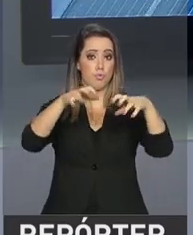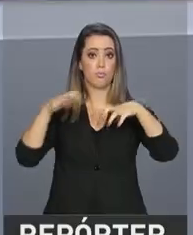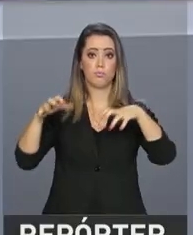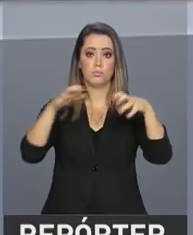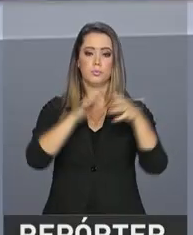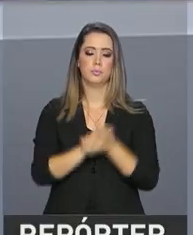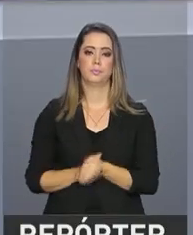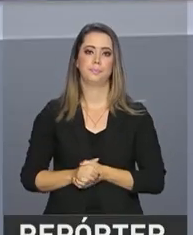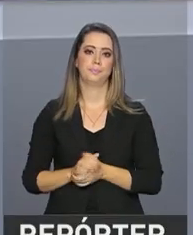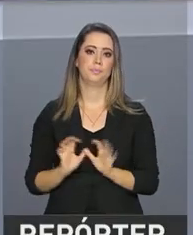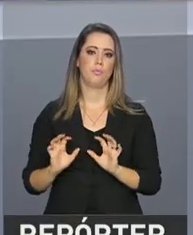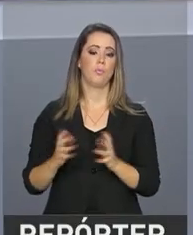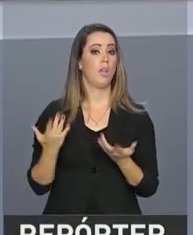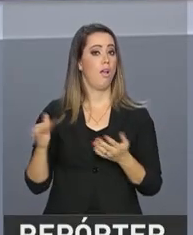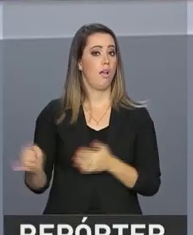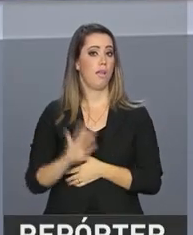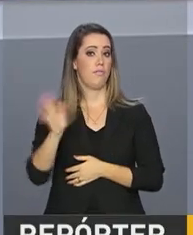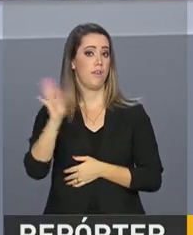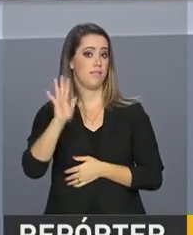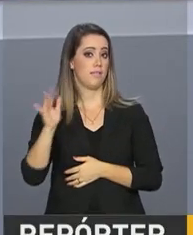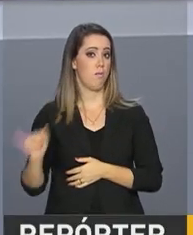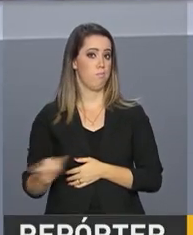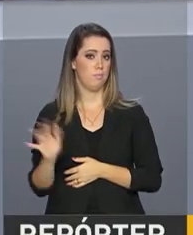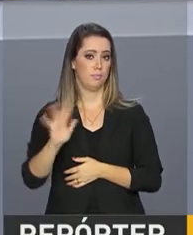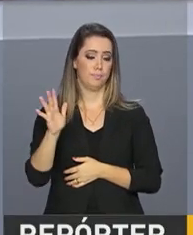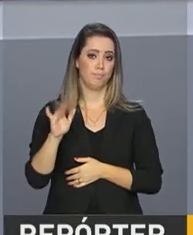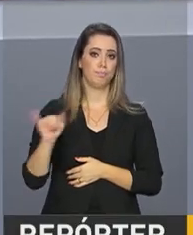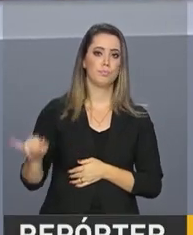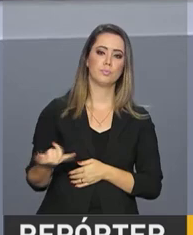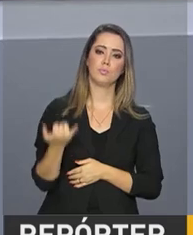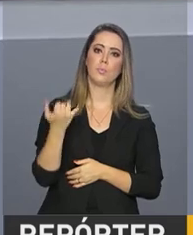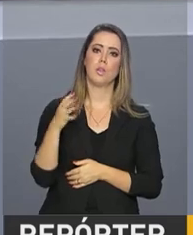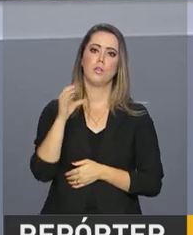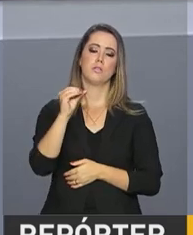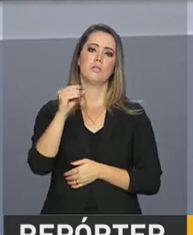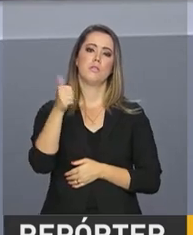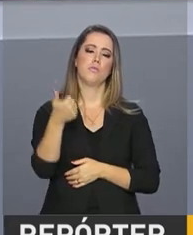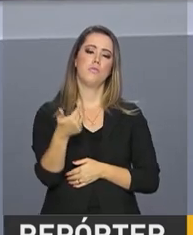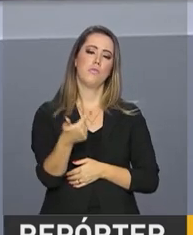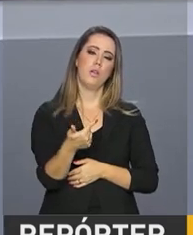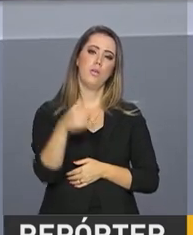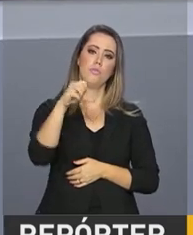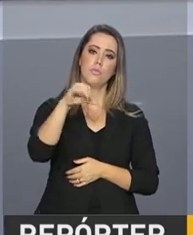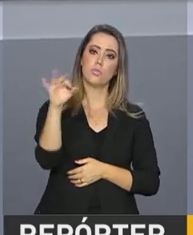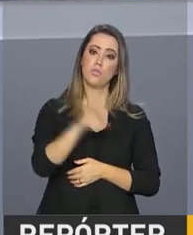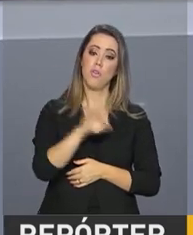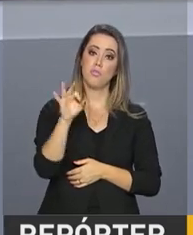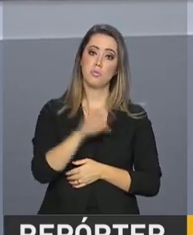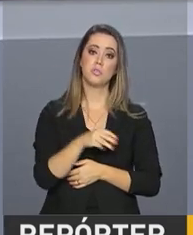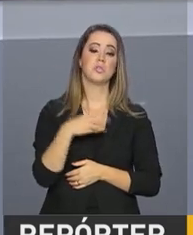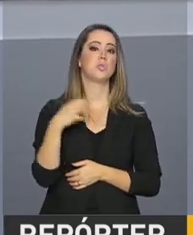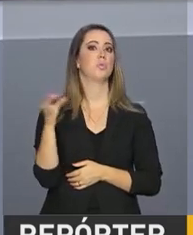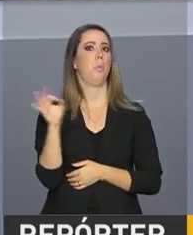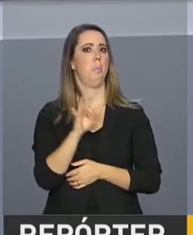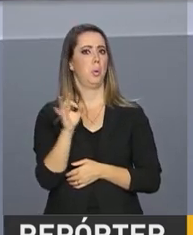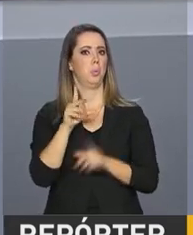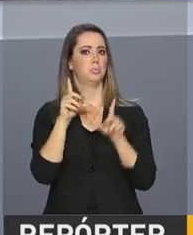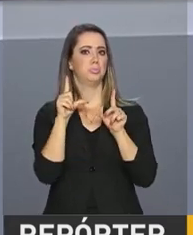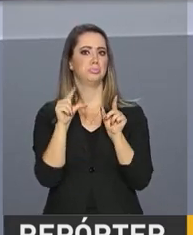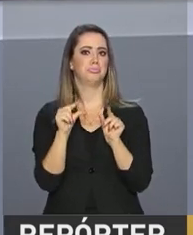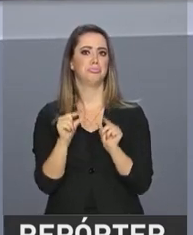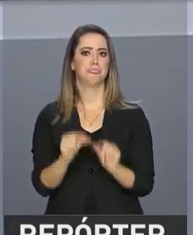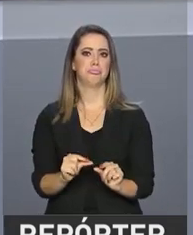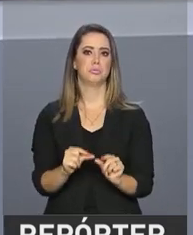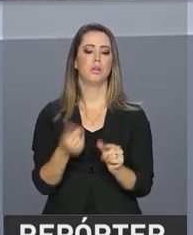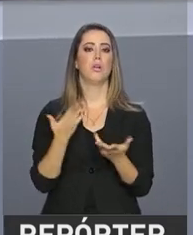a inflação de janeiro medida pelo ibge é ficou em 0,29 por cento esse foi o percentual mais baixo para